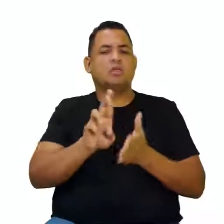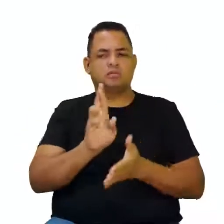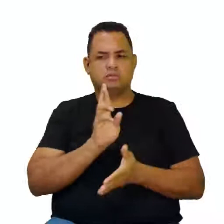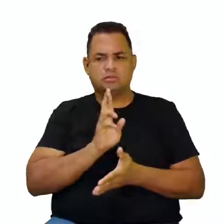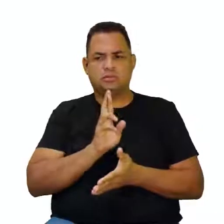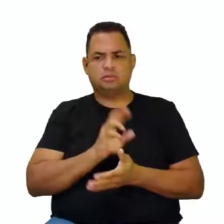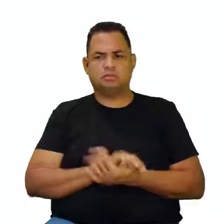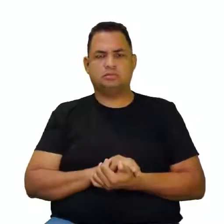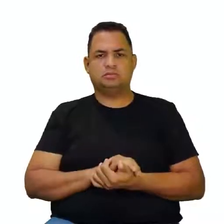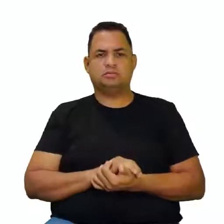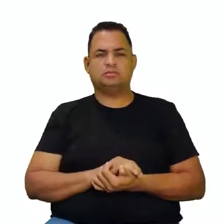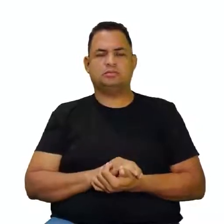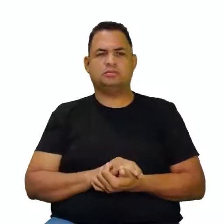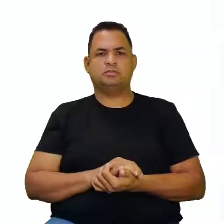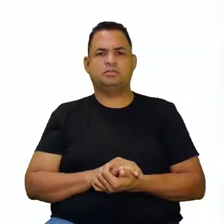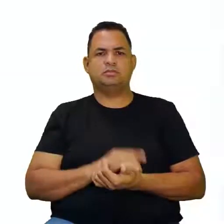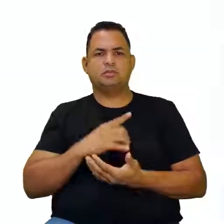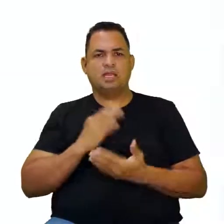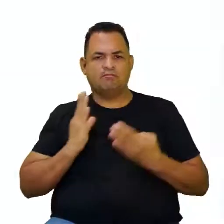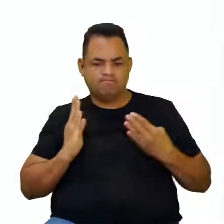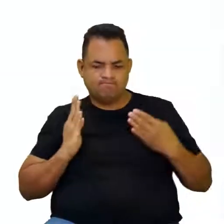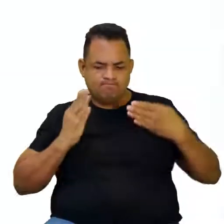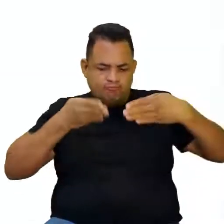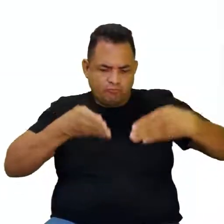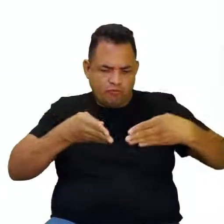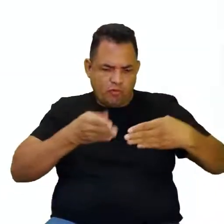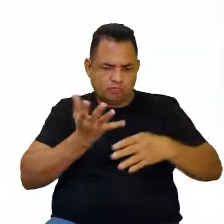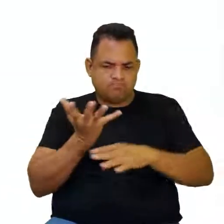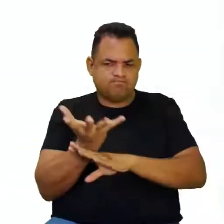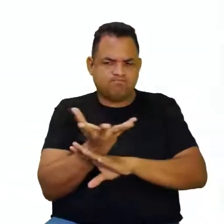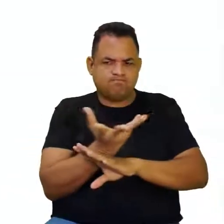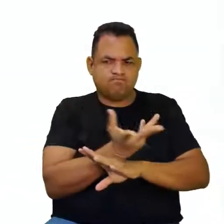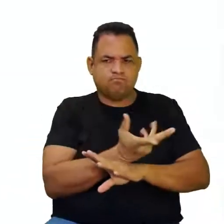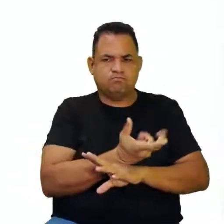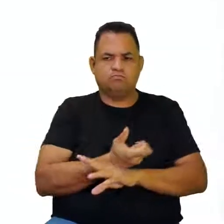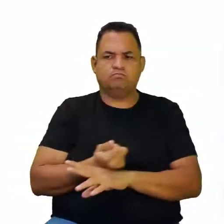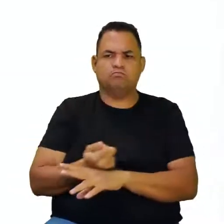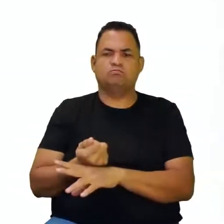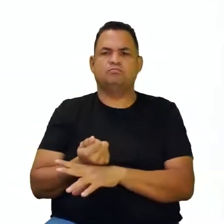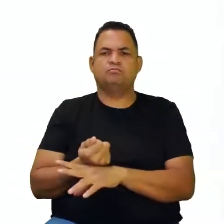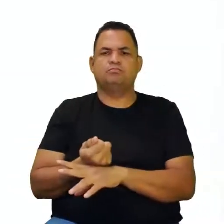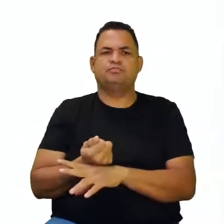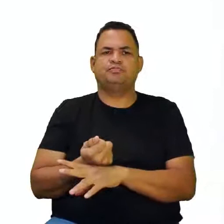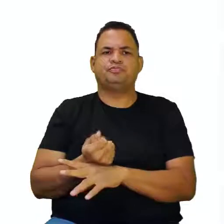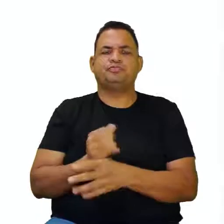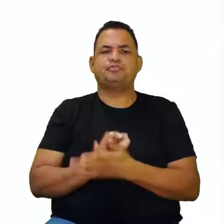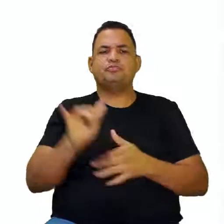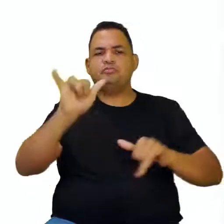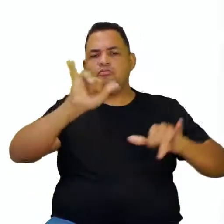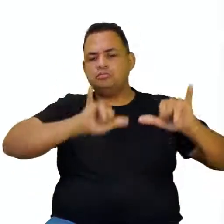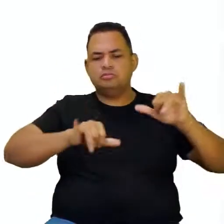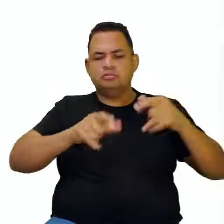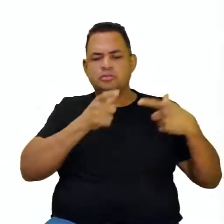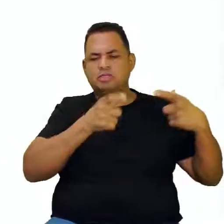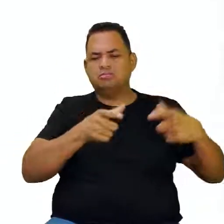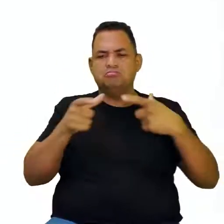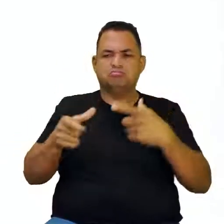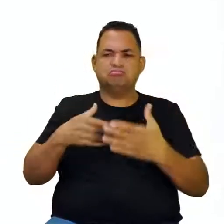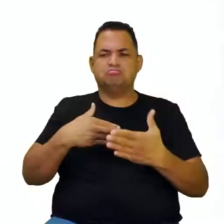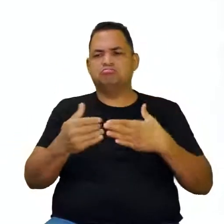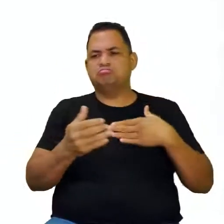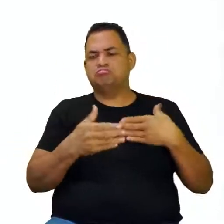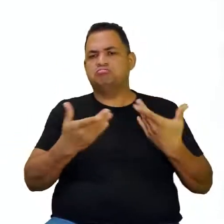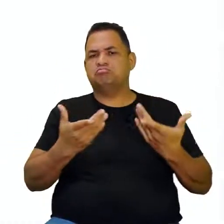resposta. Tenha foco na interdisciplinaridade. A química está em todo lugar. Ou